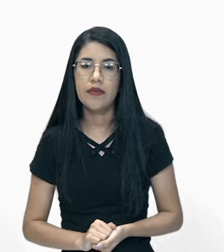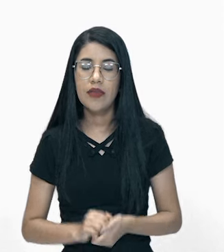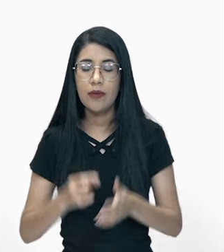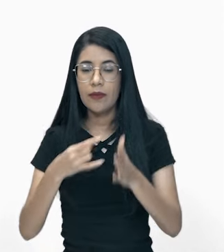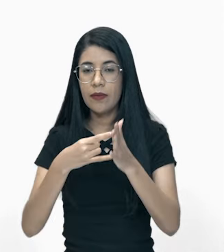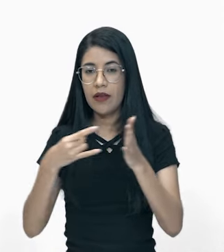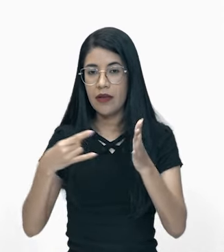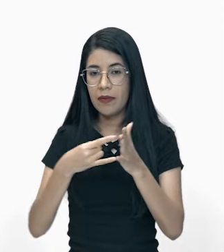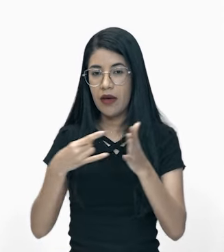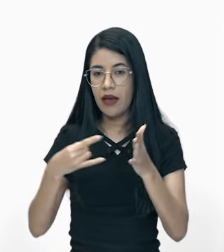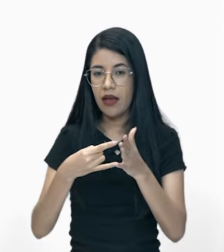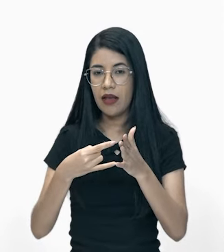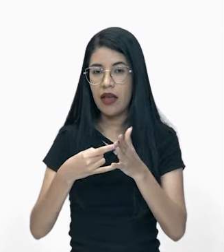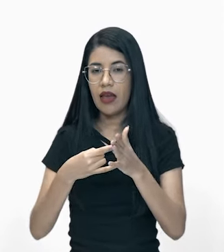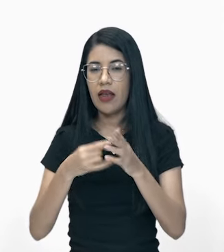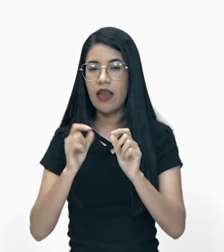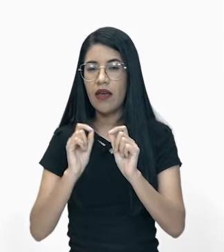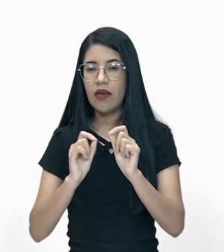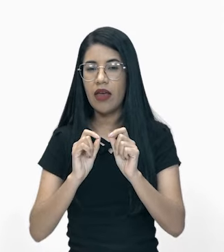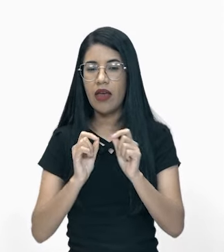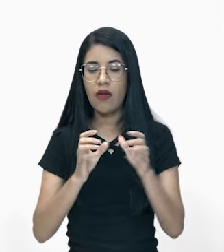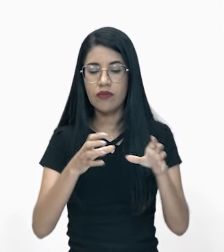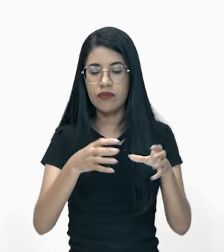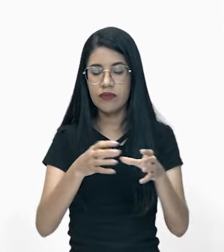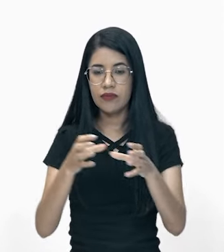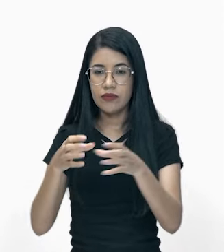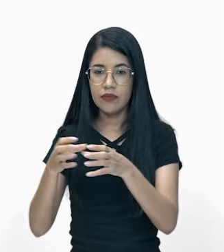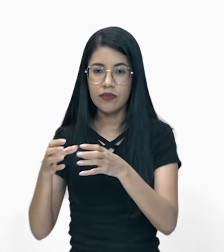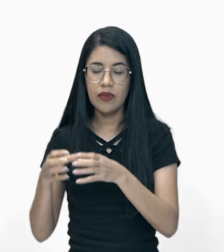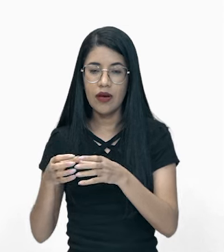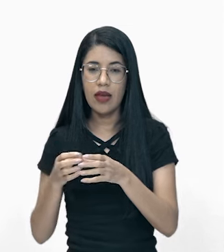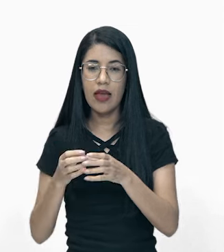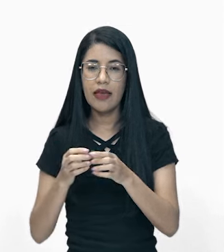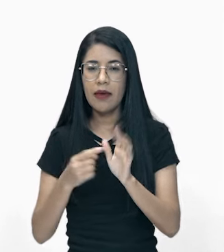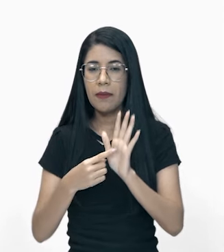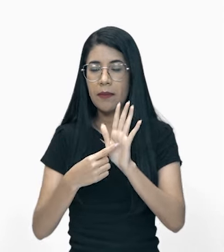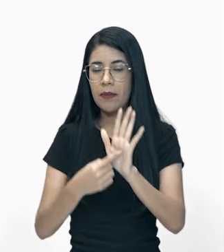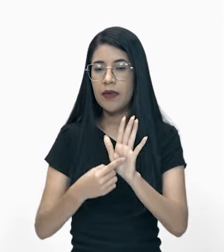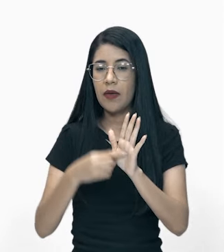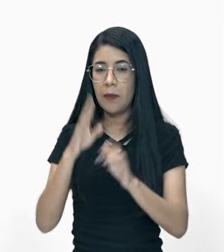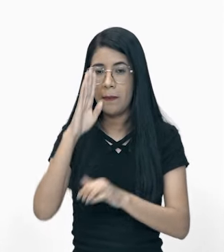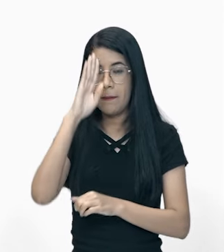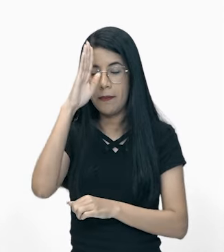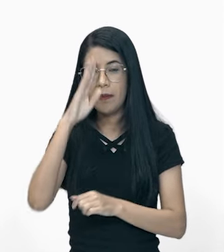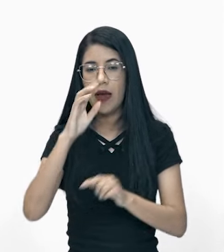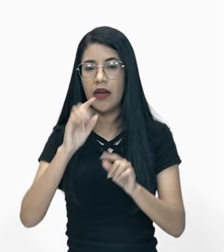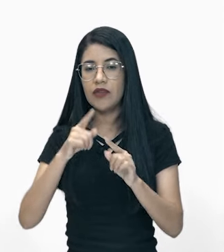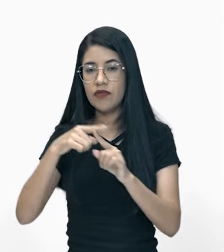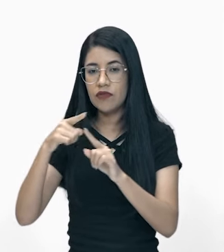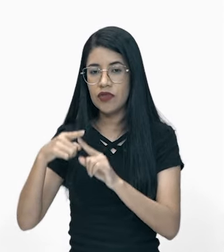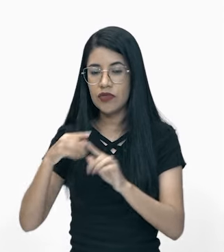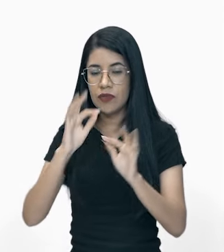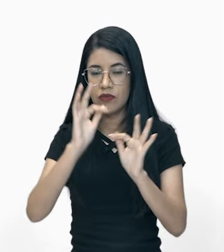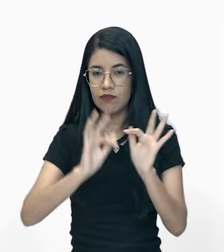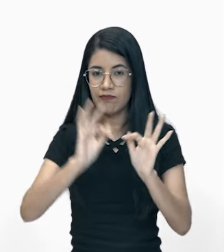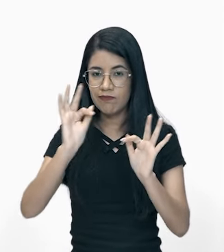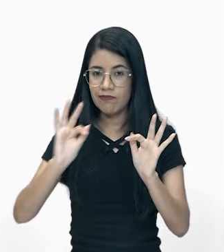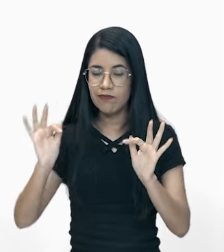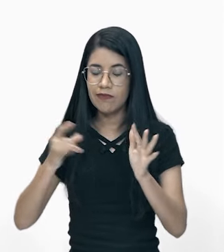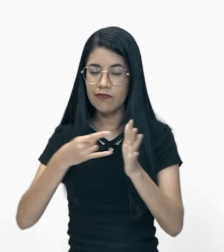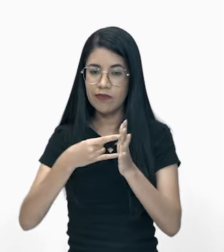ela é uma distribuição que mostra as principais ondas eletromagnéticas